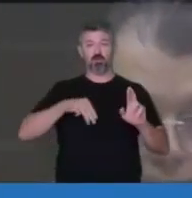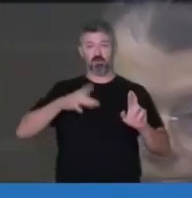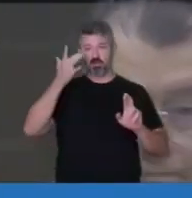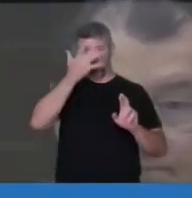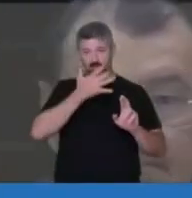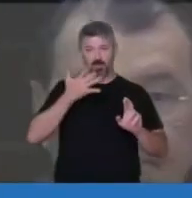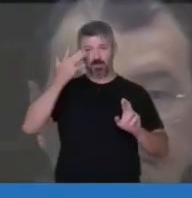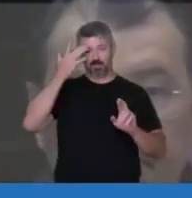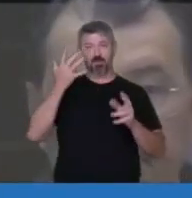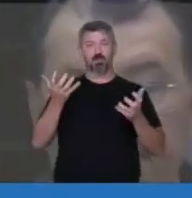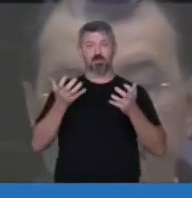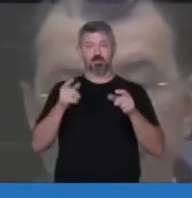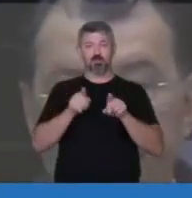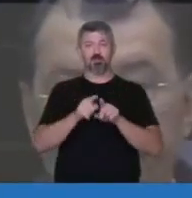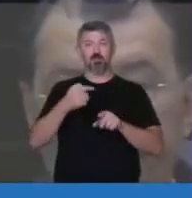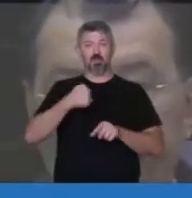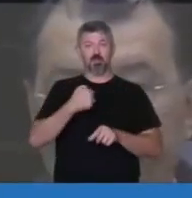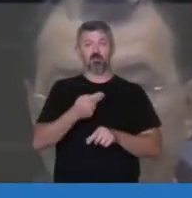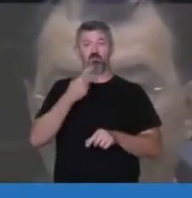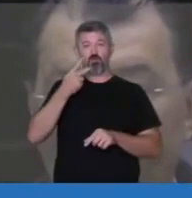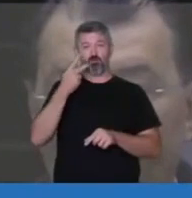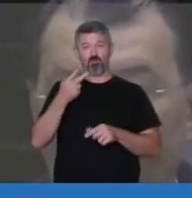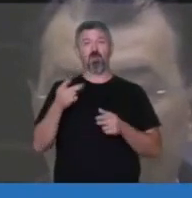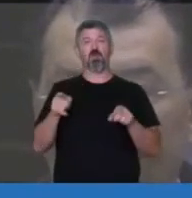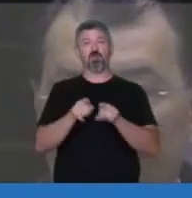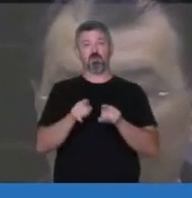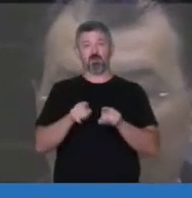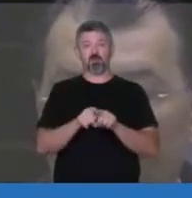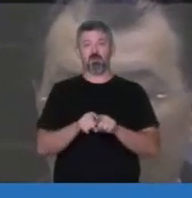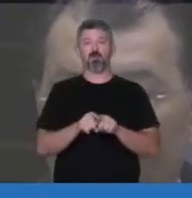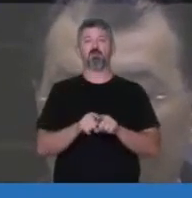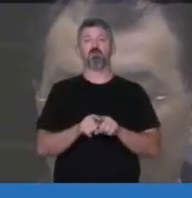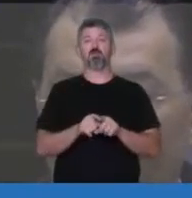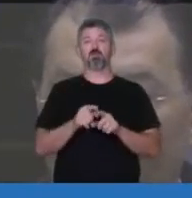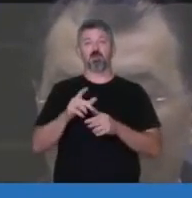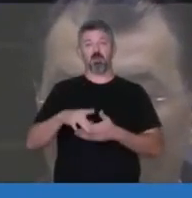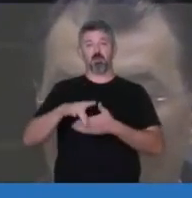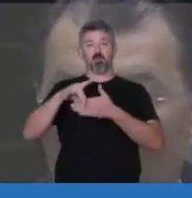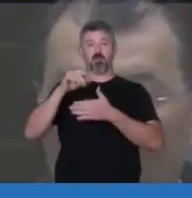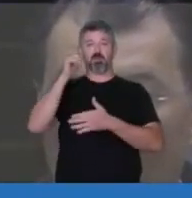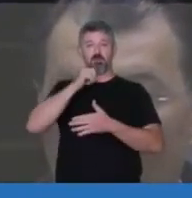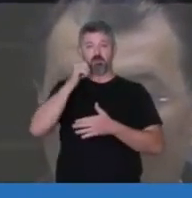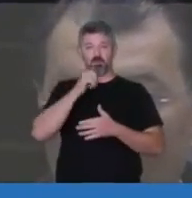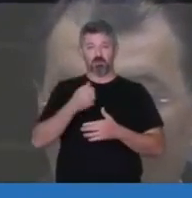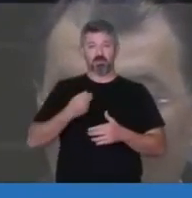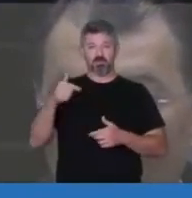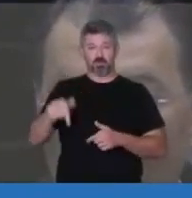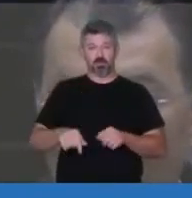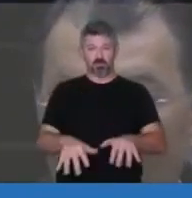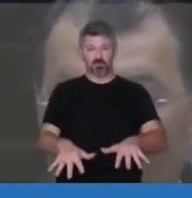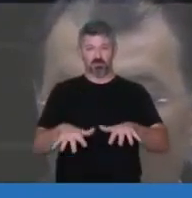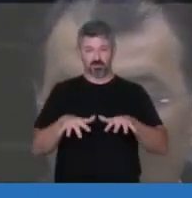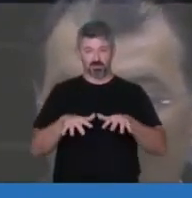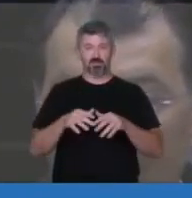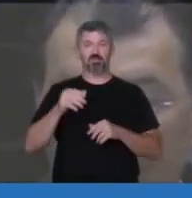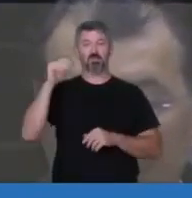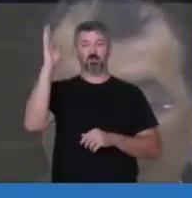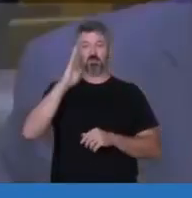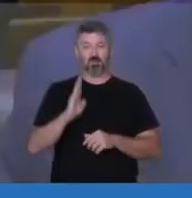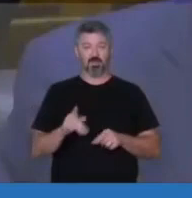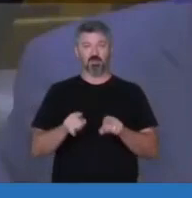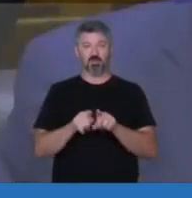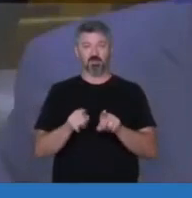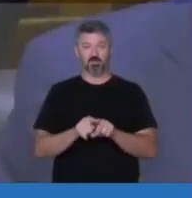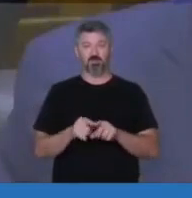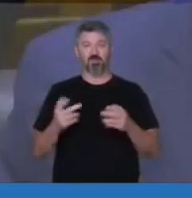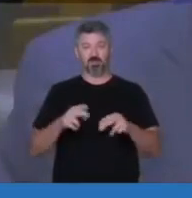estavam ali reunidos há 30 anos o Brasil discute isso agora começou um desenho de como essa mudança